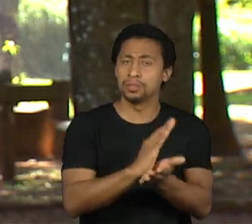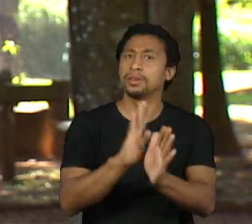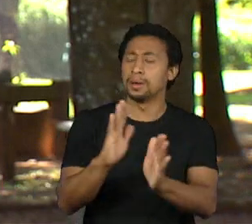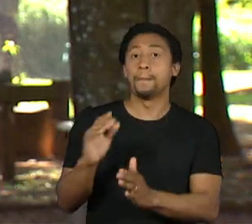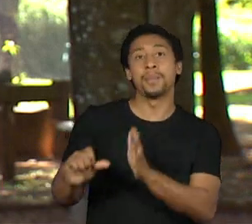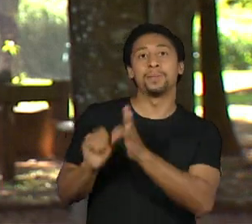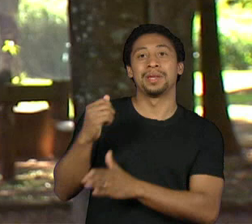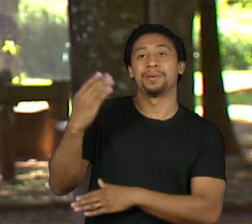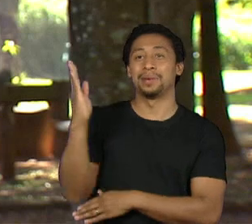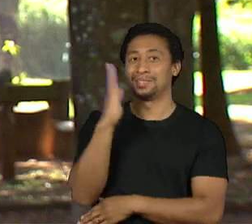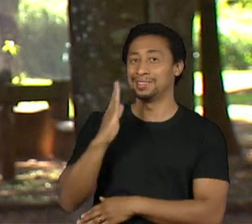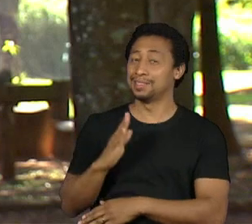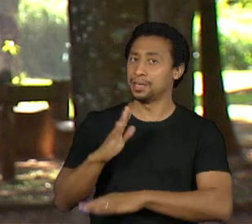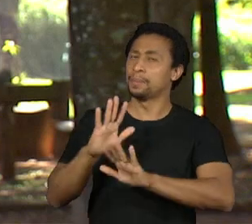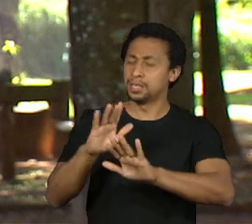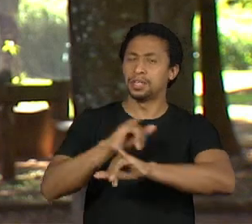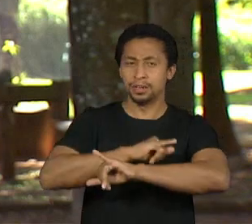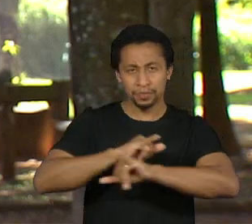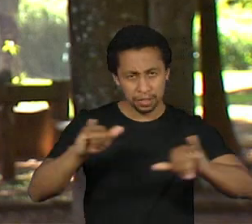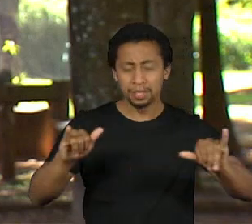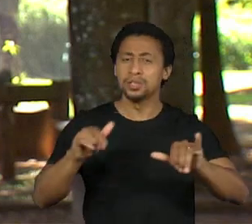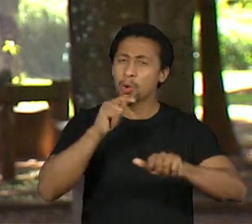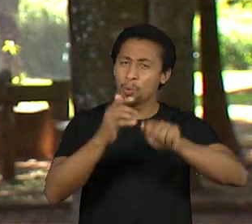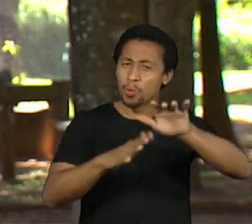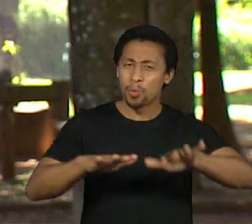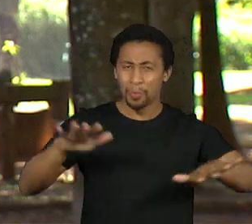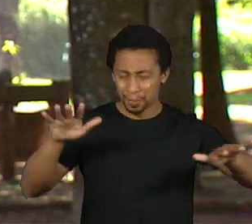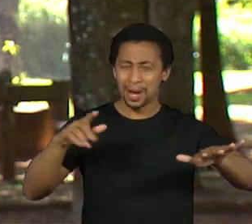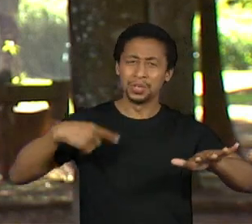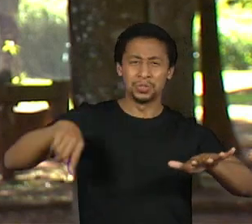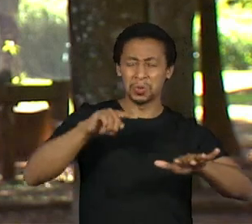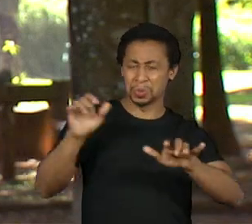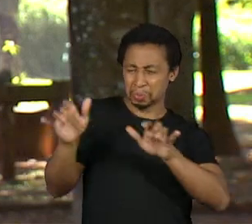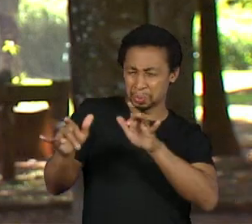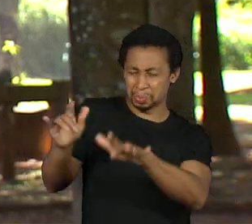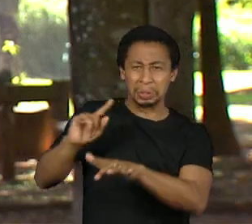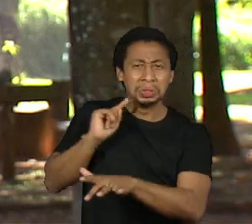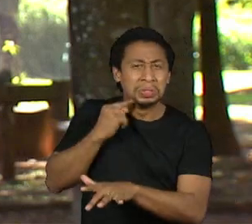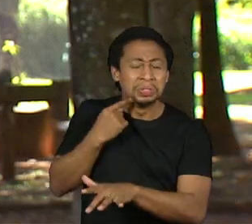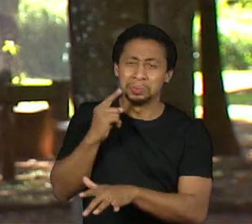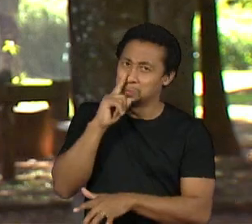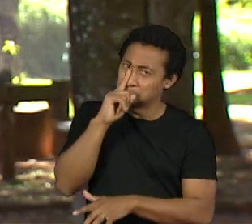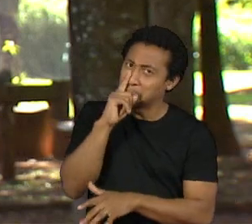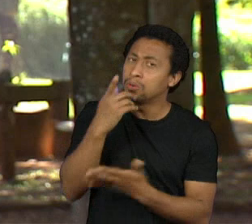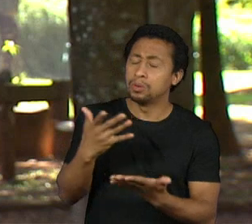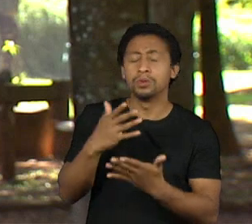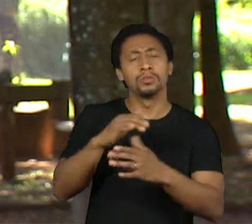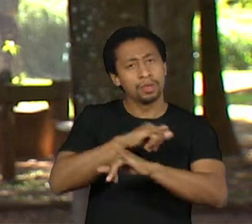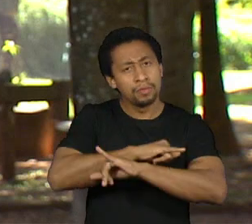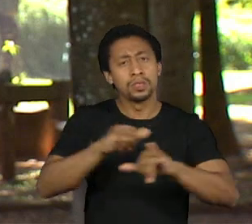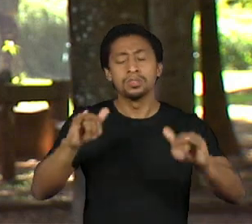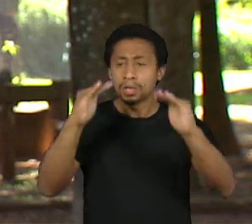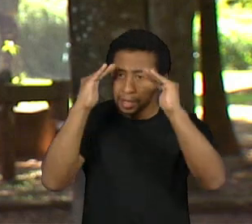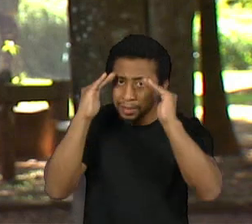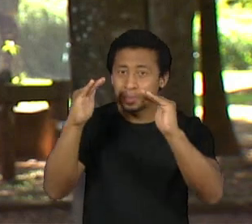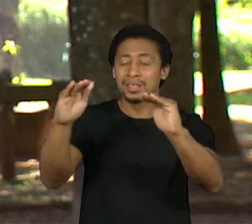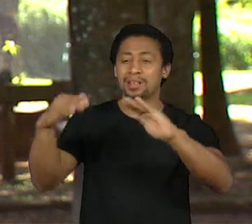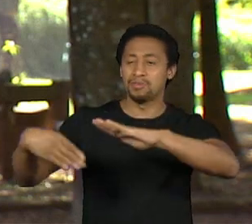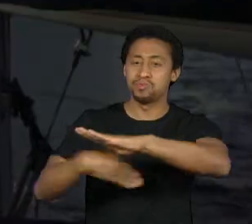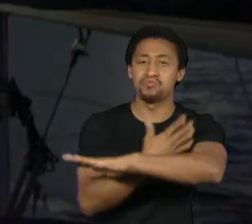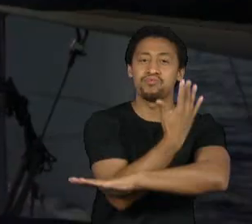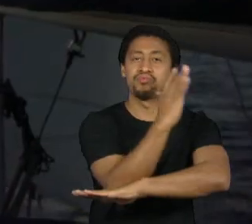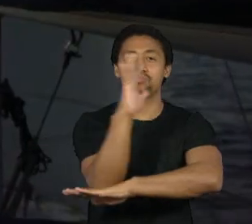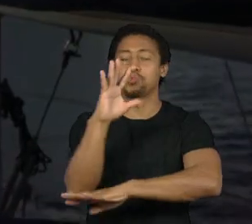nossas ações sobre os mares do planeta e convida a respeitar todas as formas de vida que estão